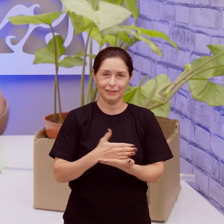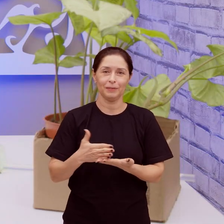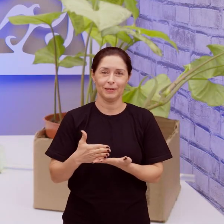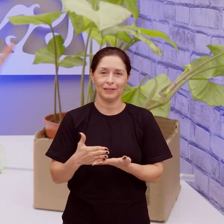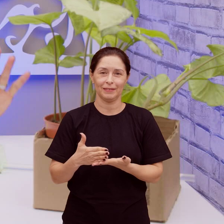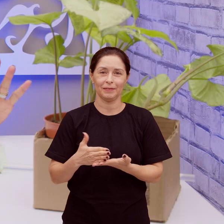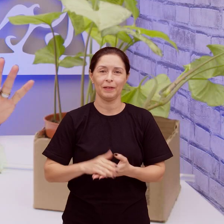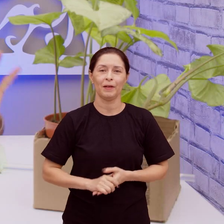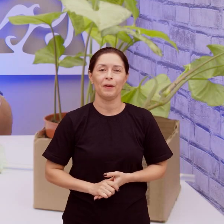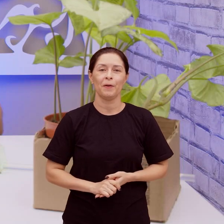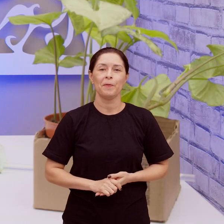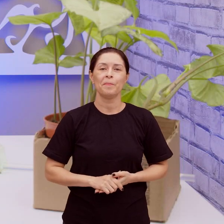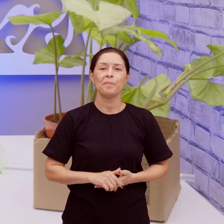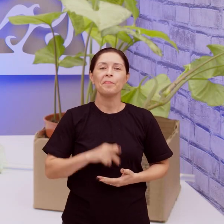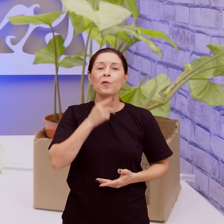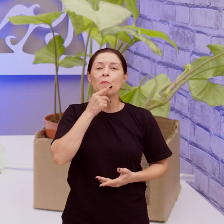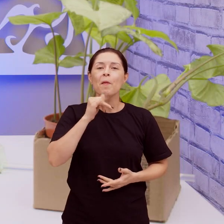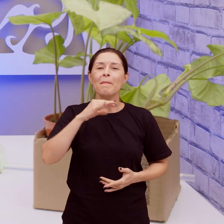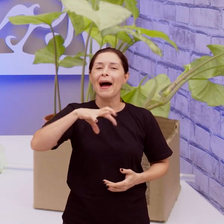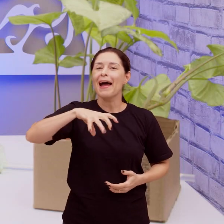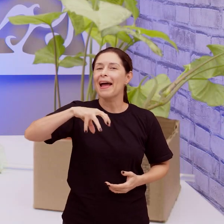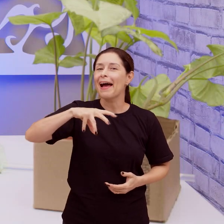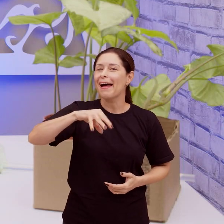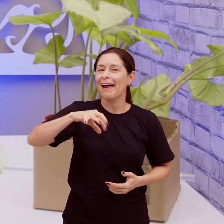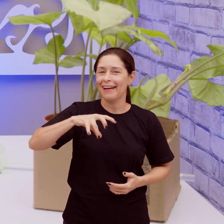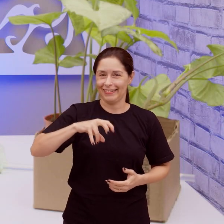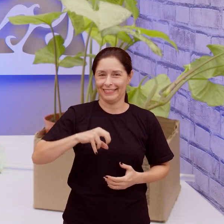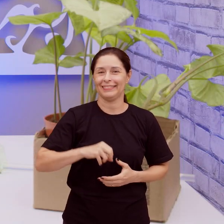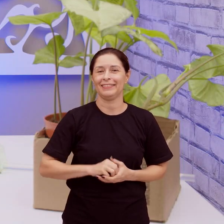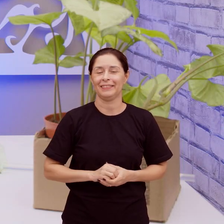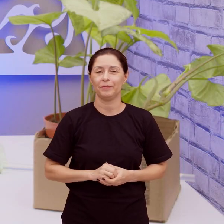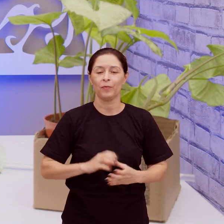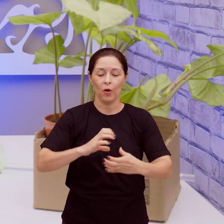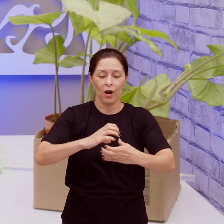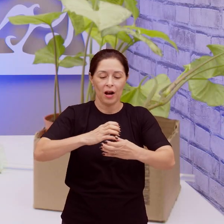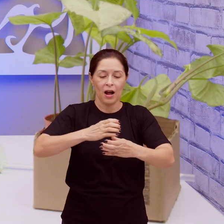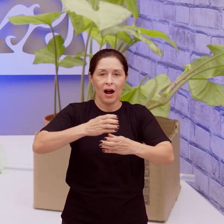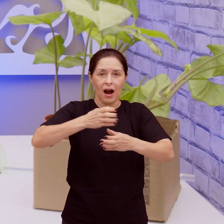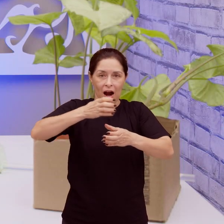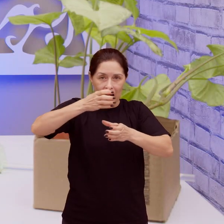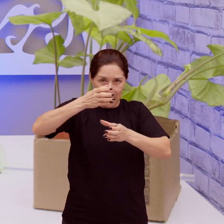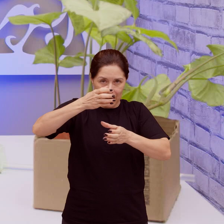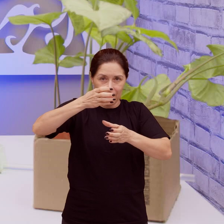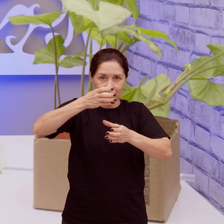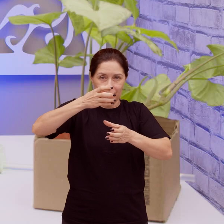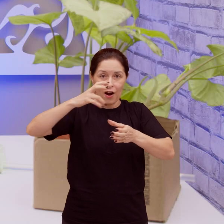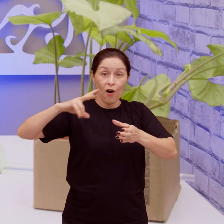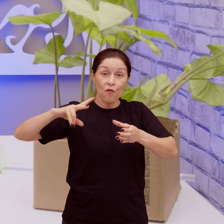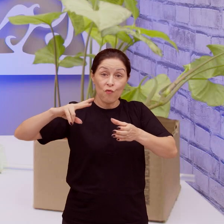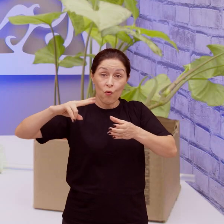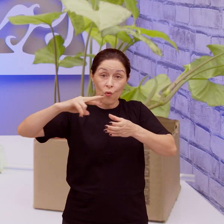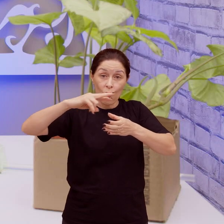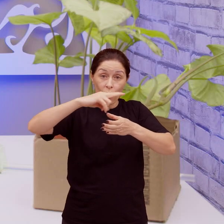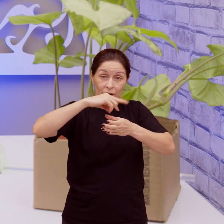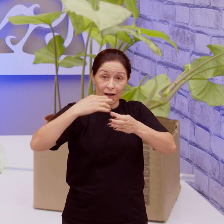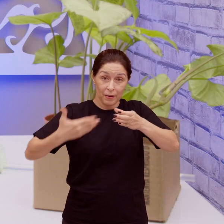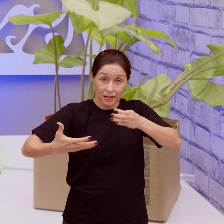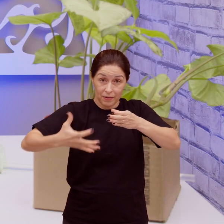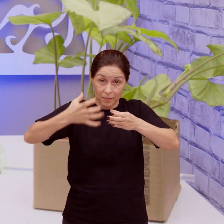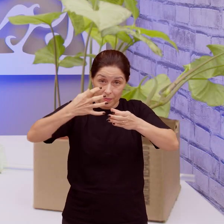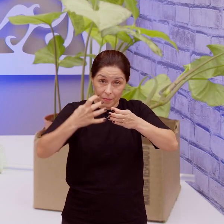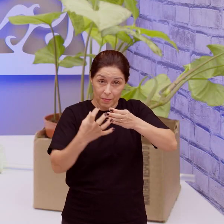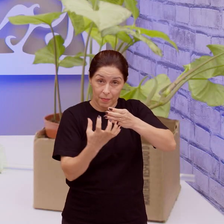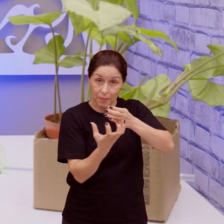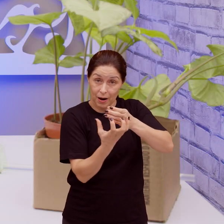a nossa aranha, o papai agora. Eu vou pegar essa parte de baixo, vou utilizar. Essa eu vou deixar de